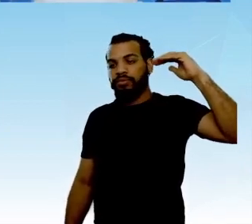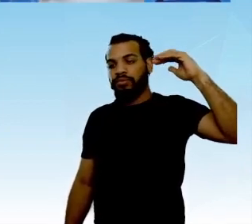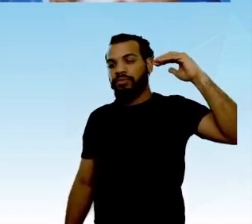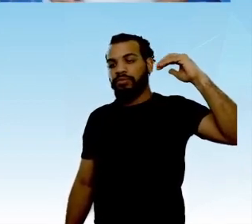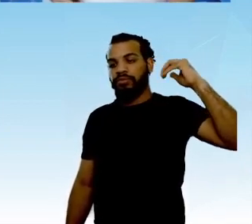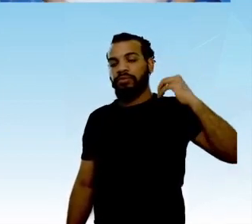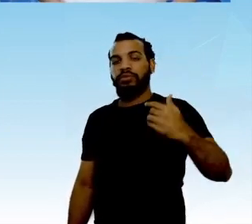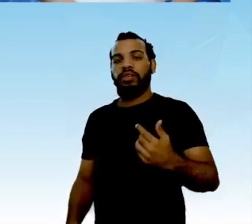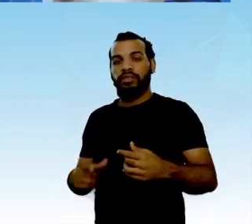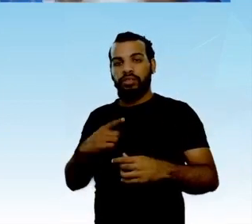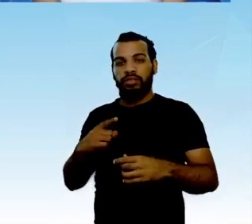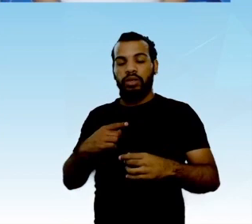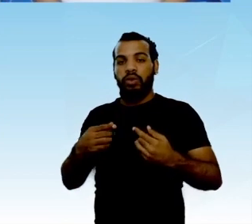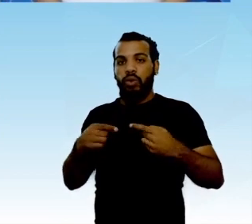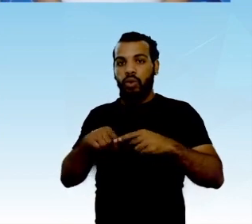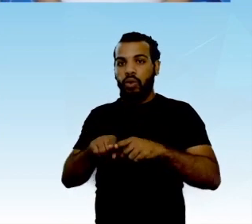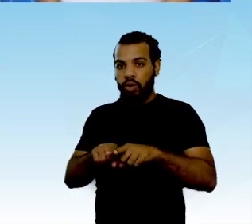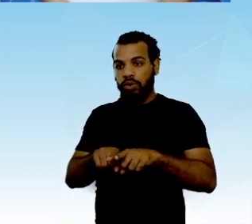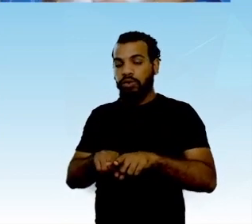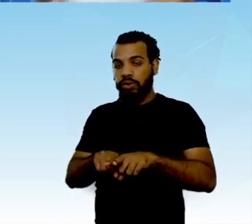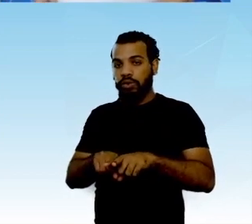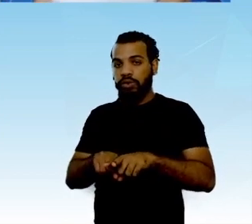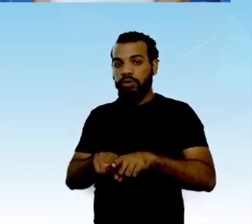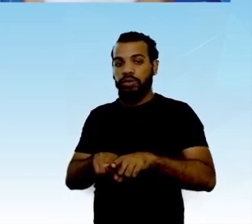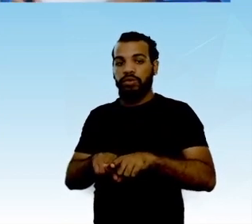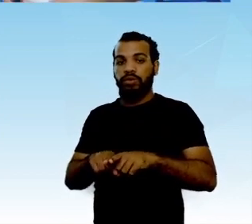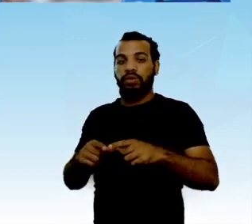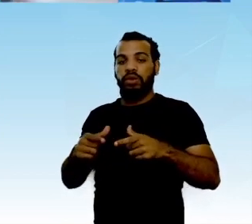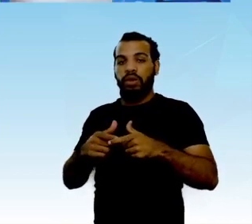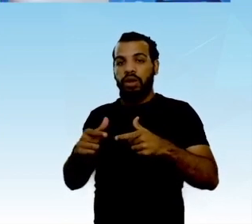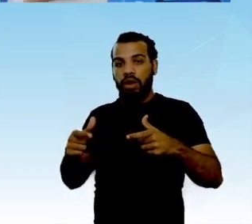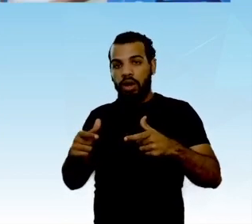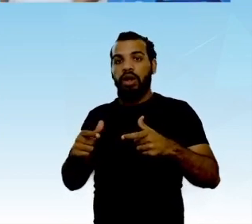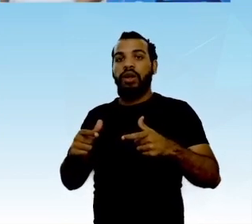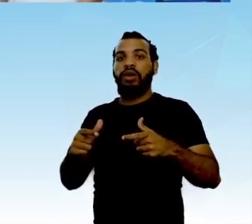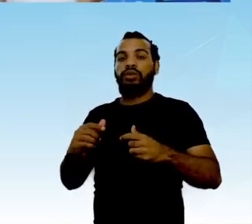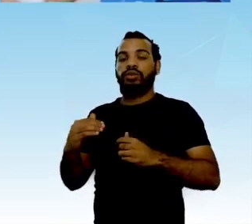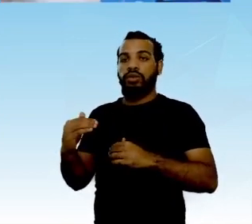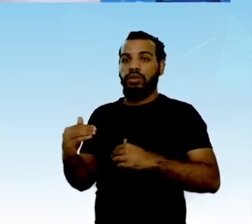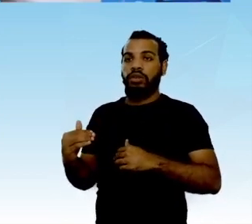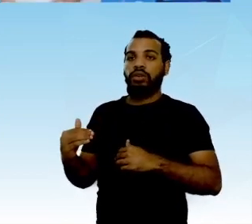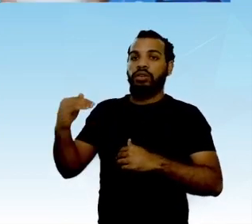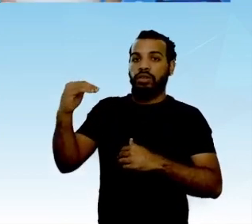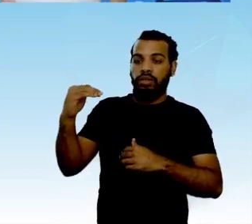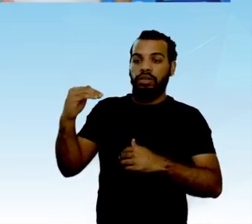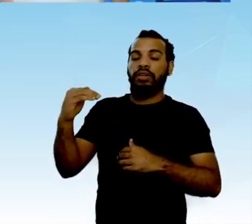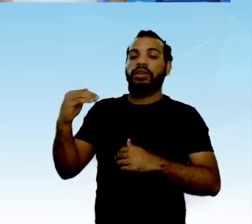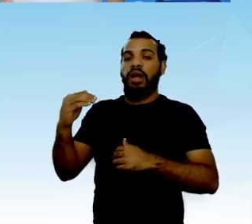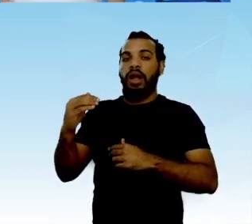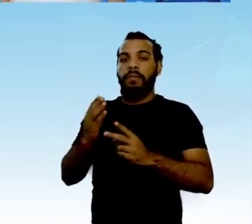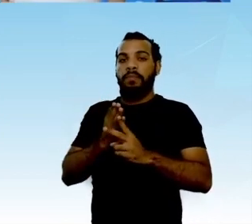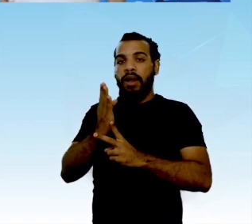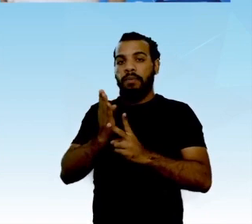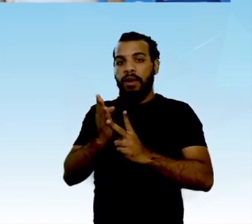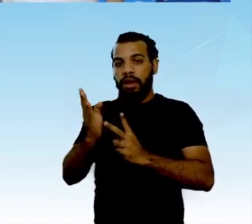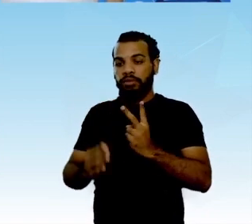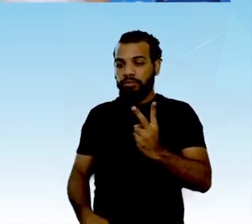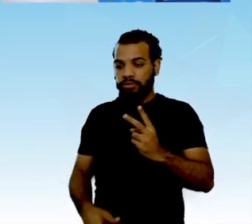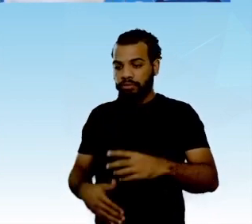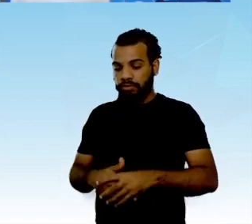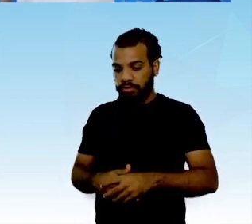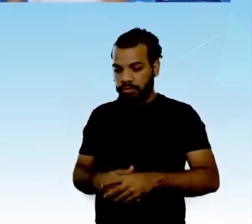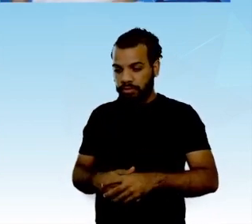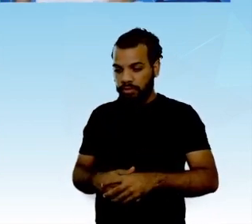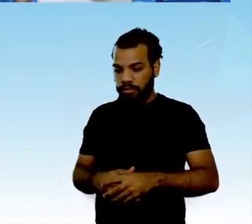é unidimensional, a dilatação superficial ela é bidimensional. E